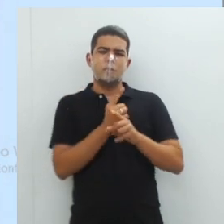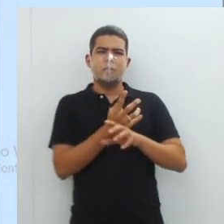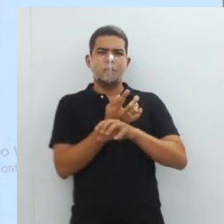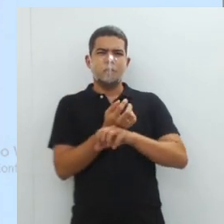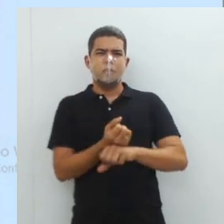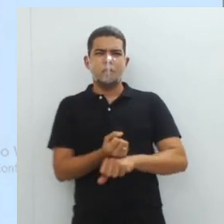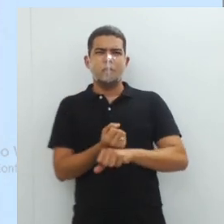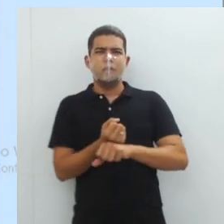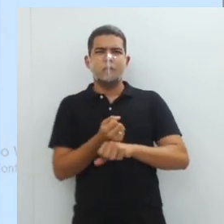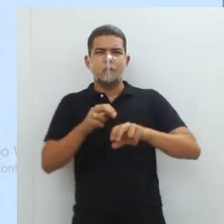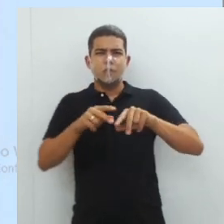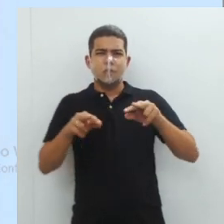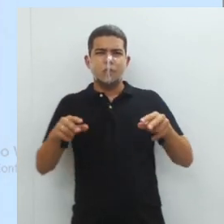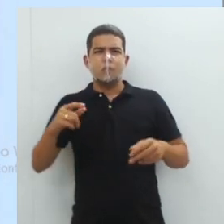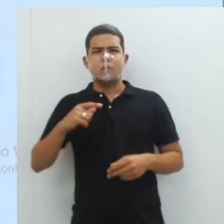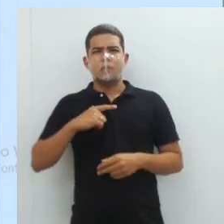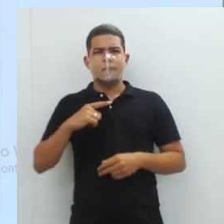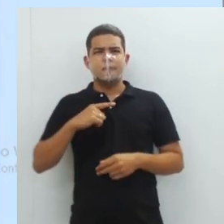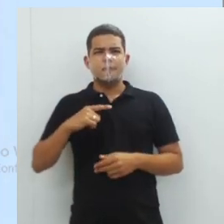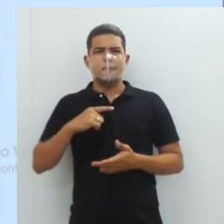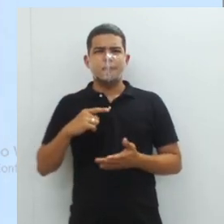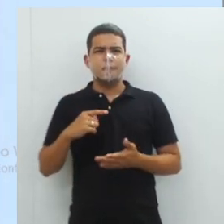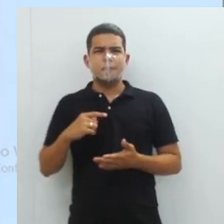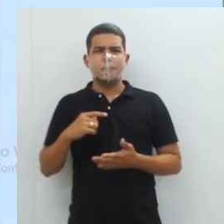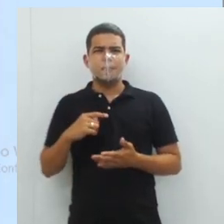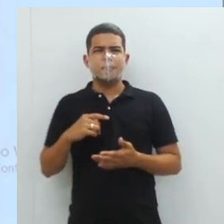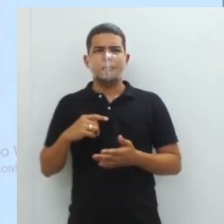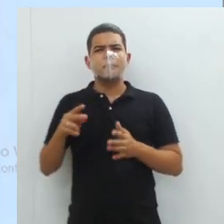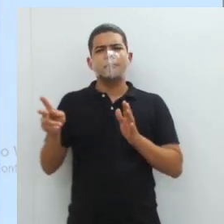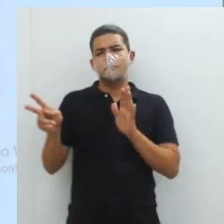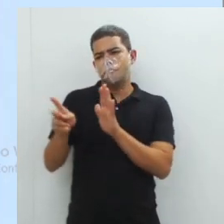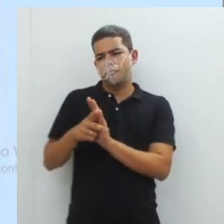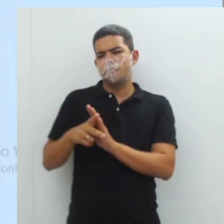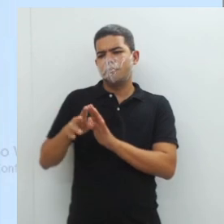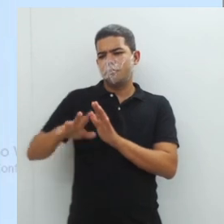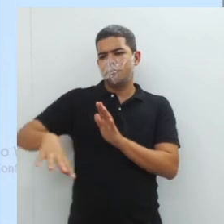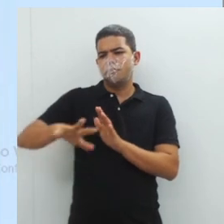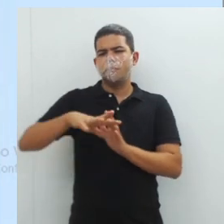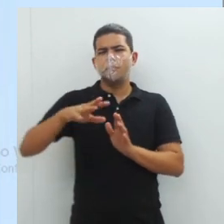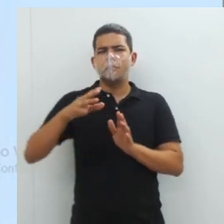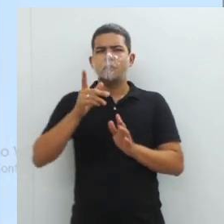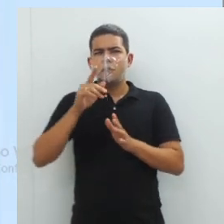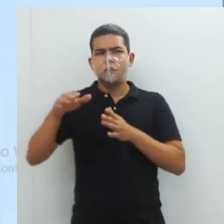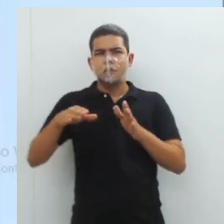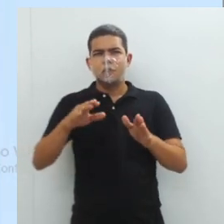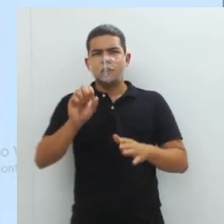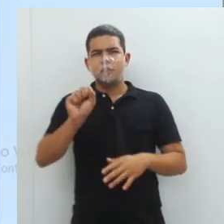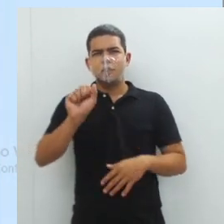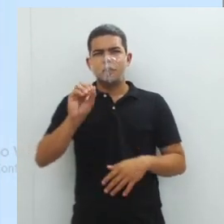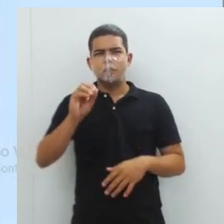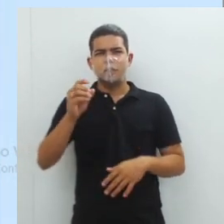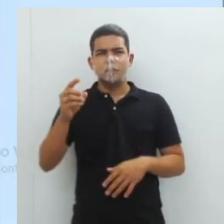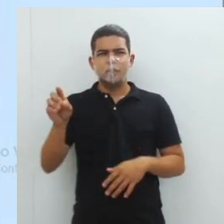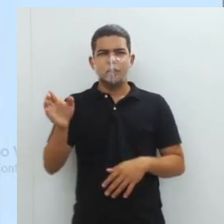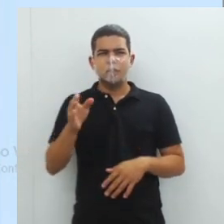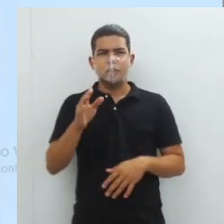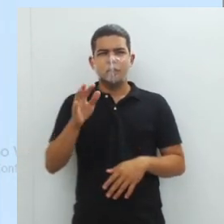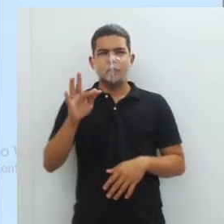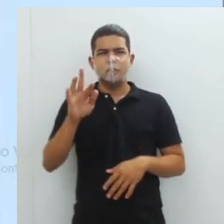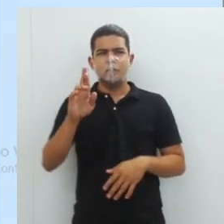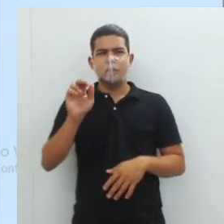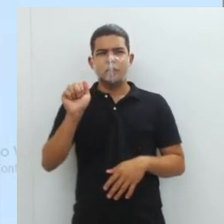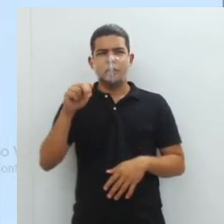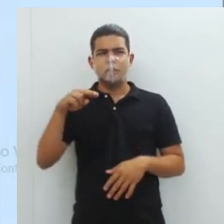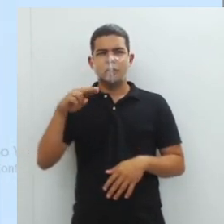entre as quais se destacam espécies de importância econômica nativas na bacia do Rio São Francisco, como dourado, pacarrã, curimatã,